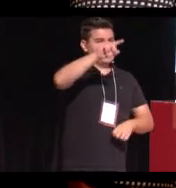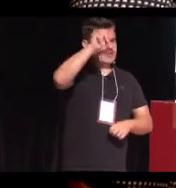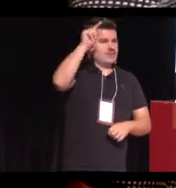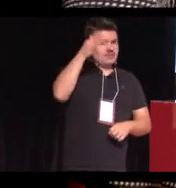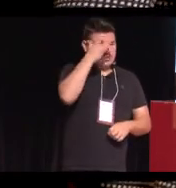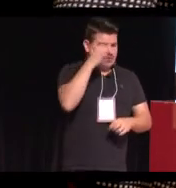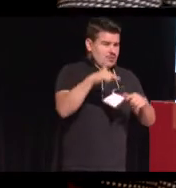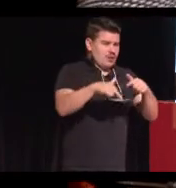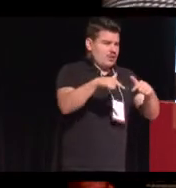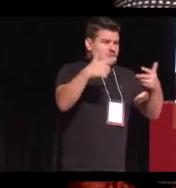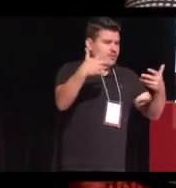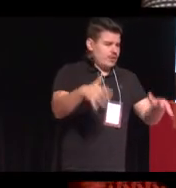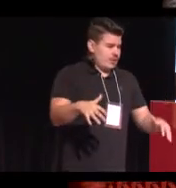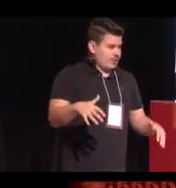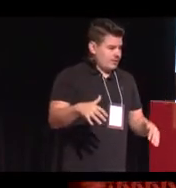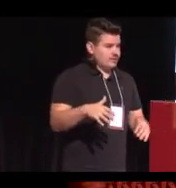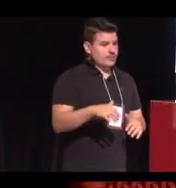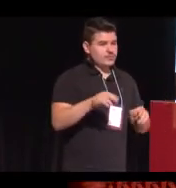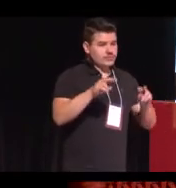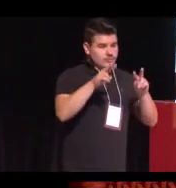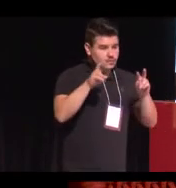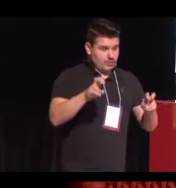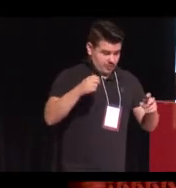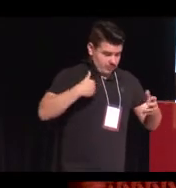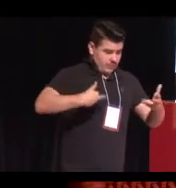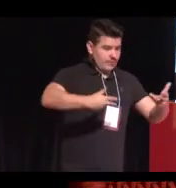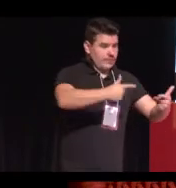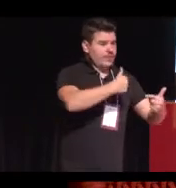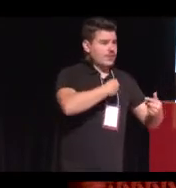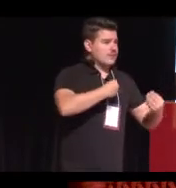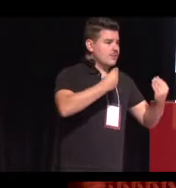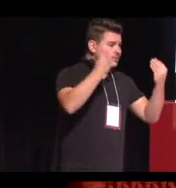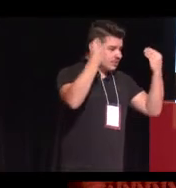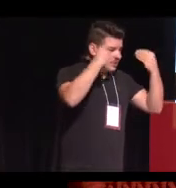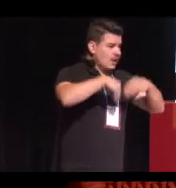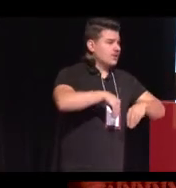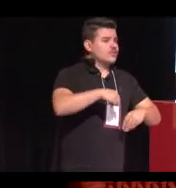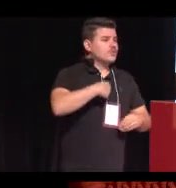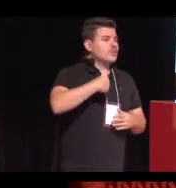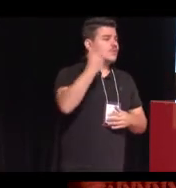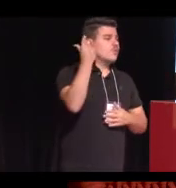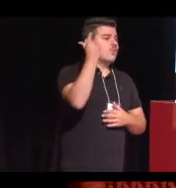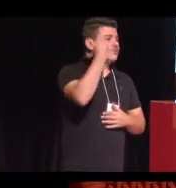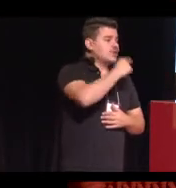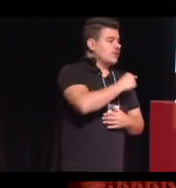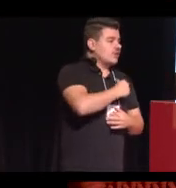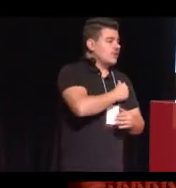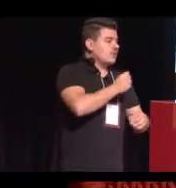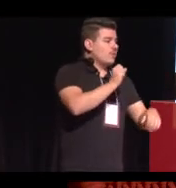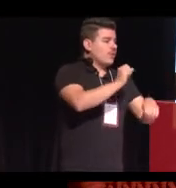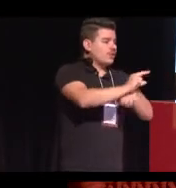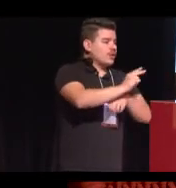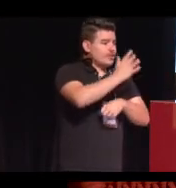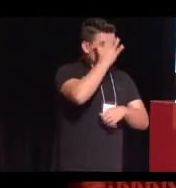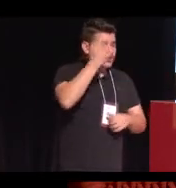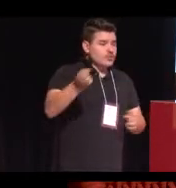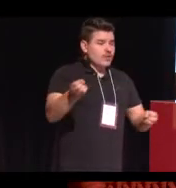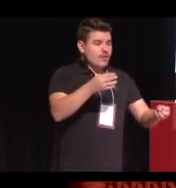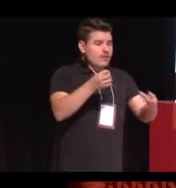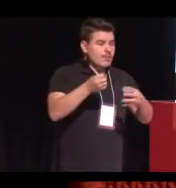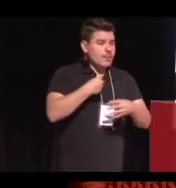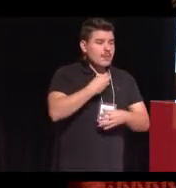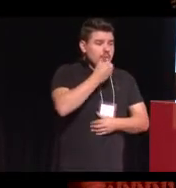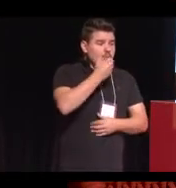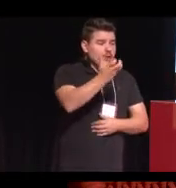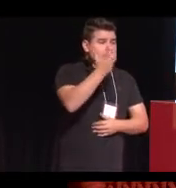competência por talentos no mercado mesmo fica muito prejudicada, porque você não consegue nem contratar pessoas boas, tecnicamente boas, que queiram